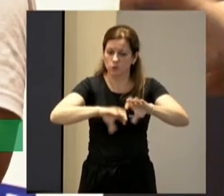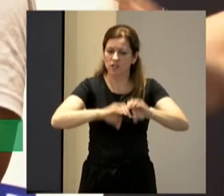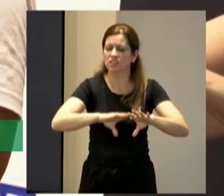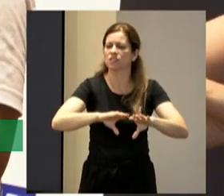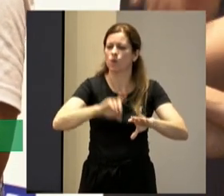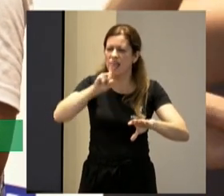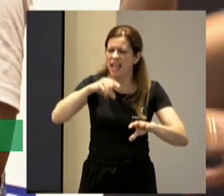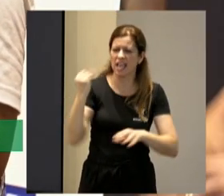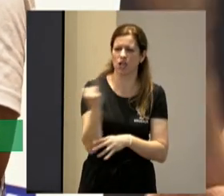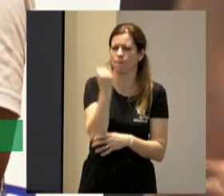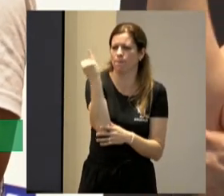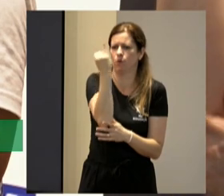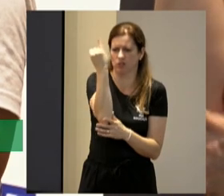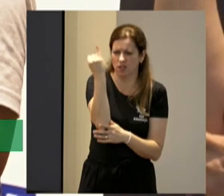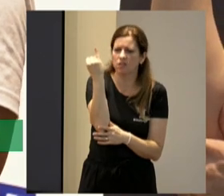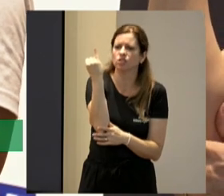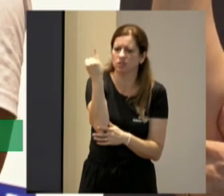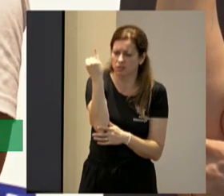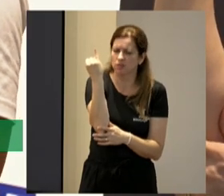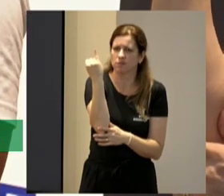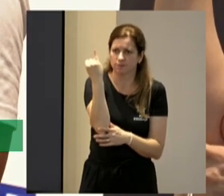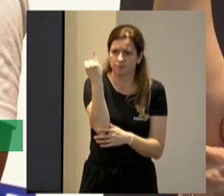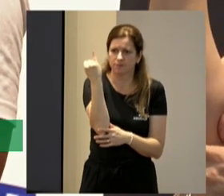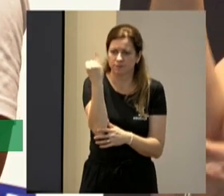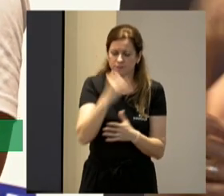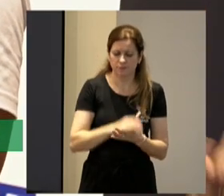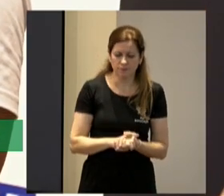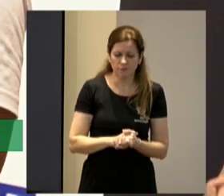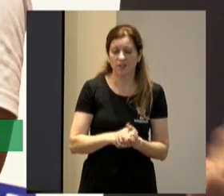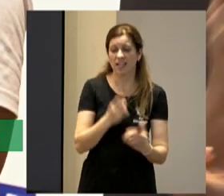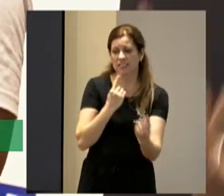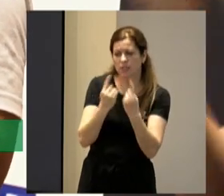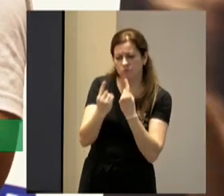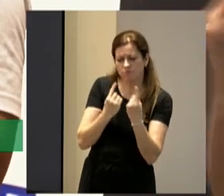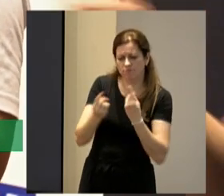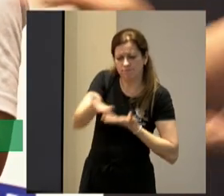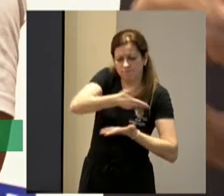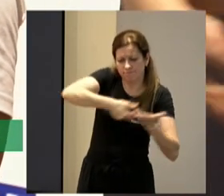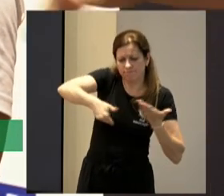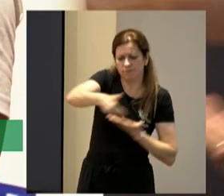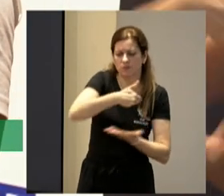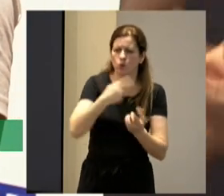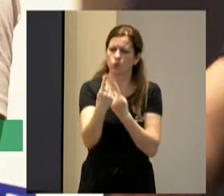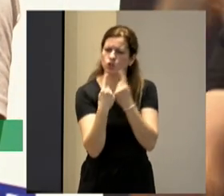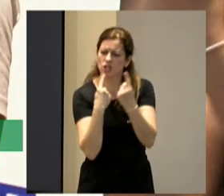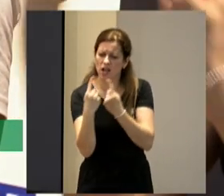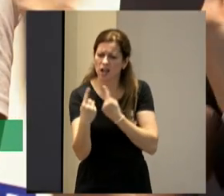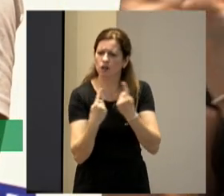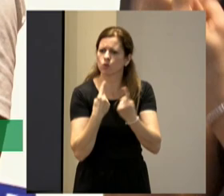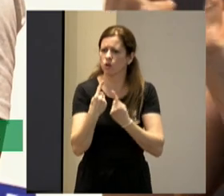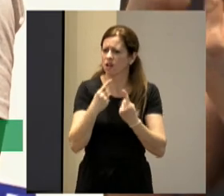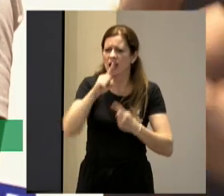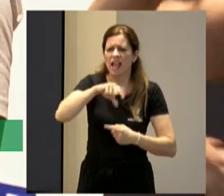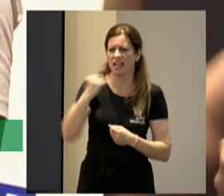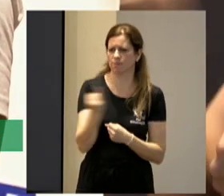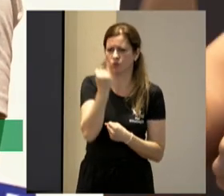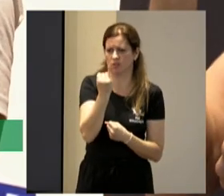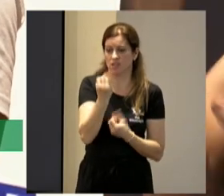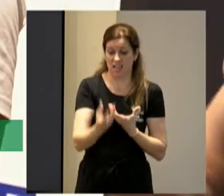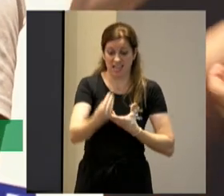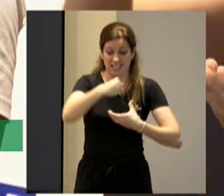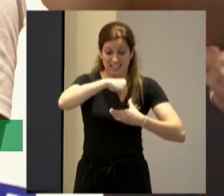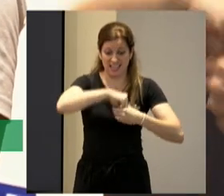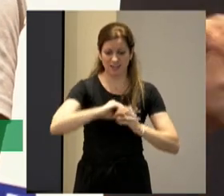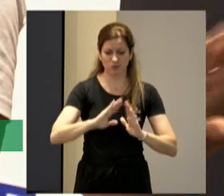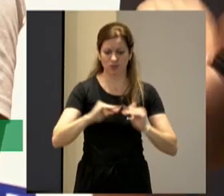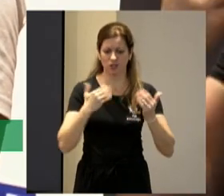Ela é o bem que incorpora a convivência, o diálogo. Nós aprendemos a viver em sociedade na escola. E